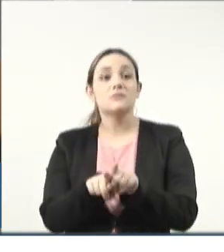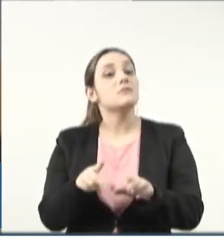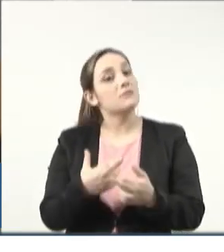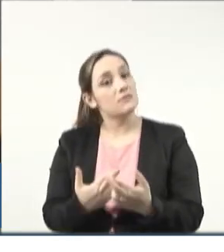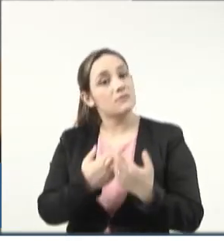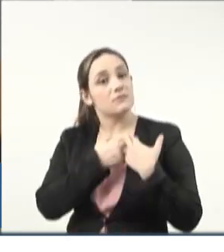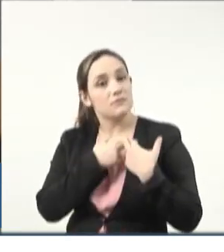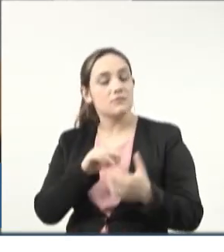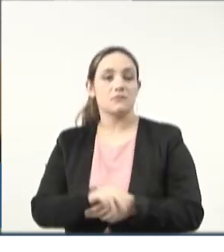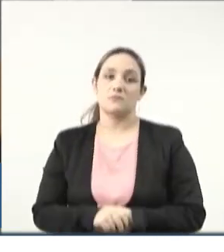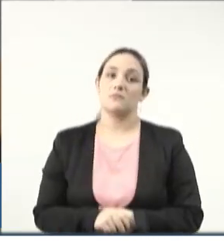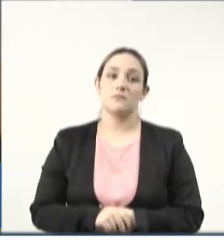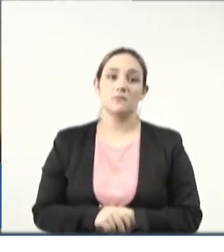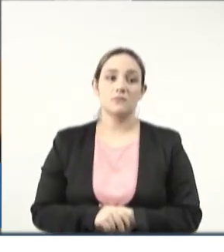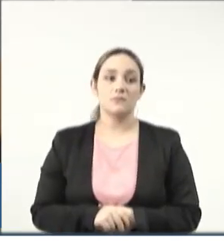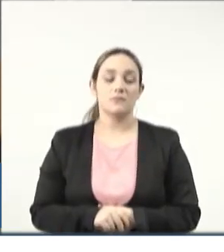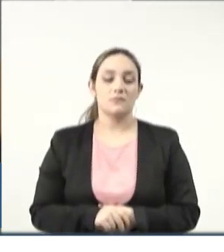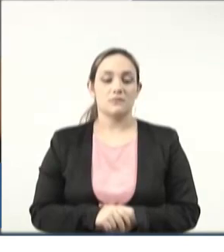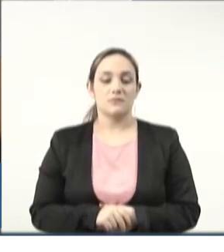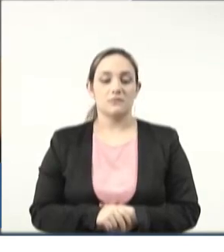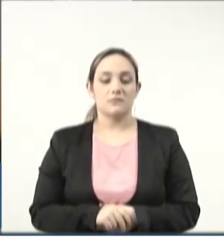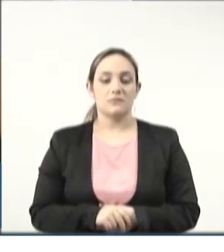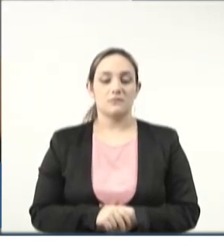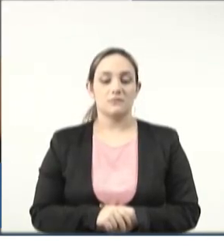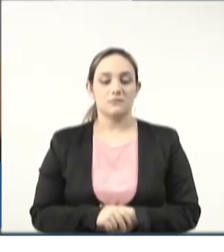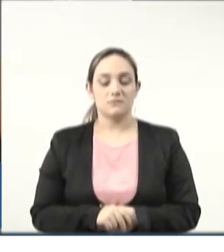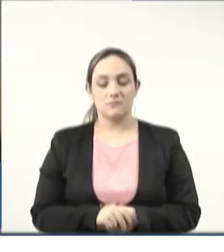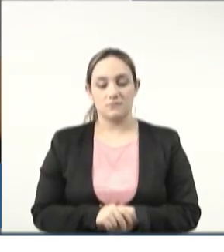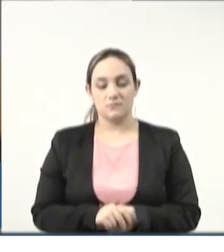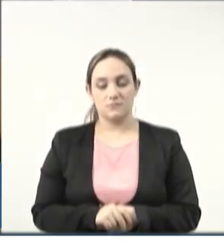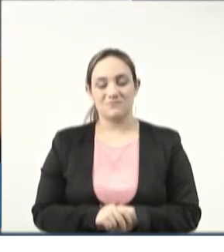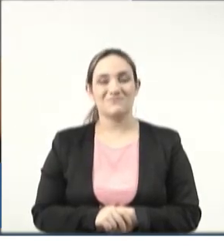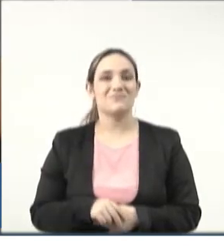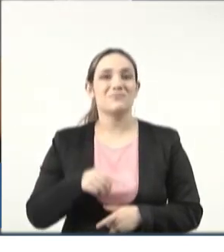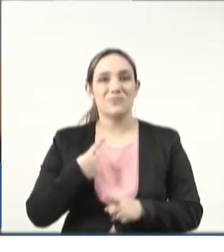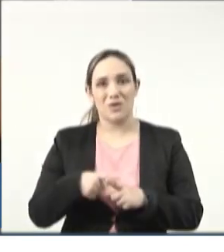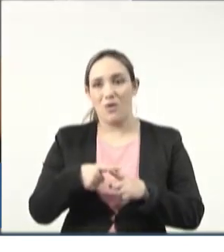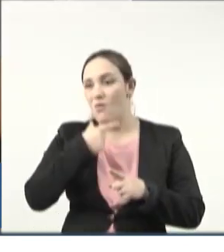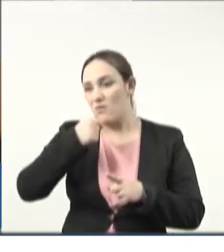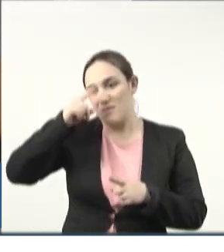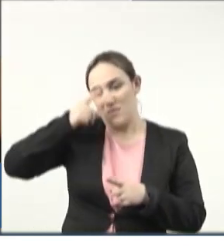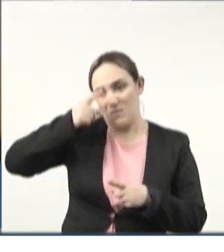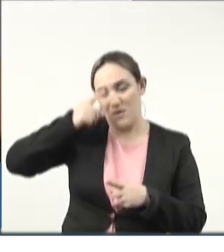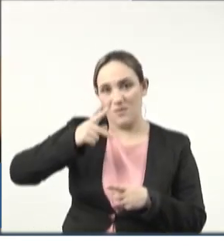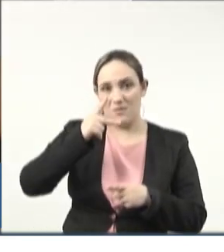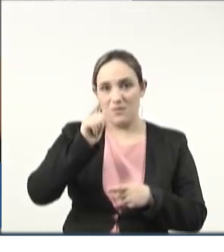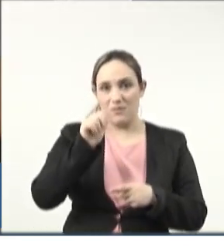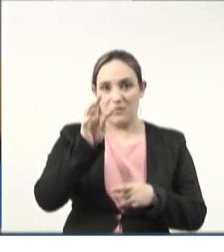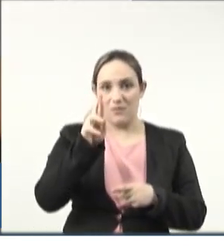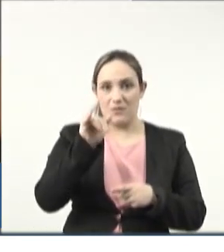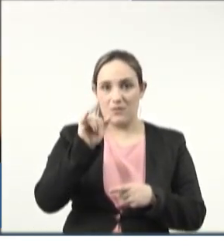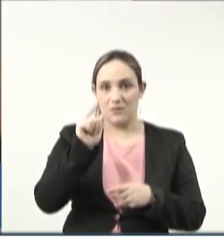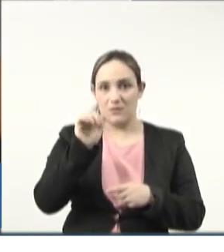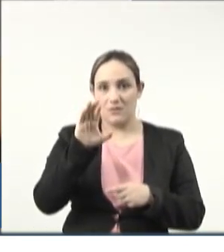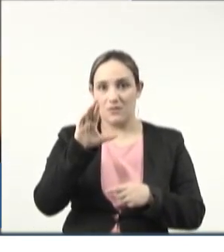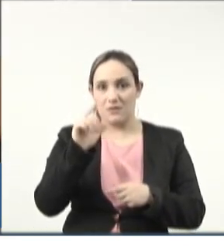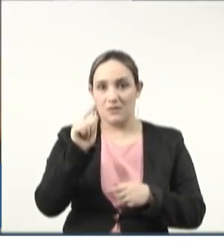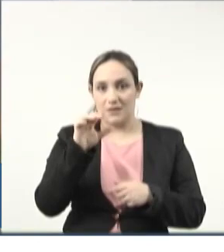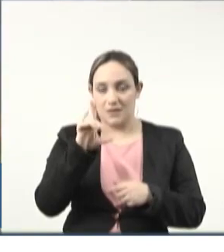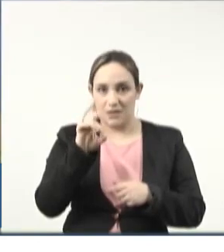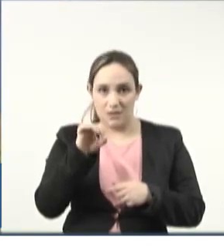por divisão sexual do trabalho, pelo patriarcado, pelos estereótipos e